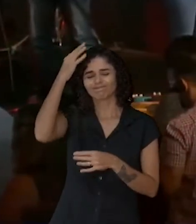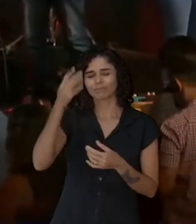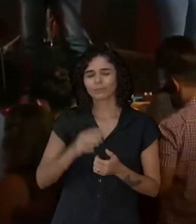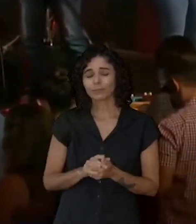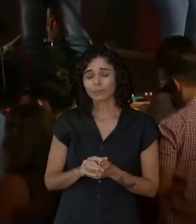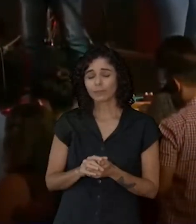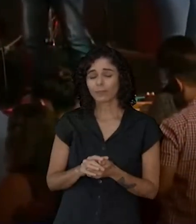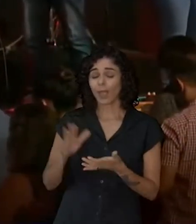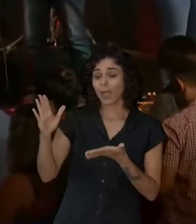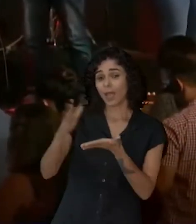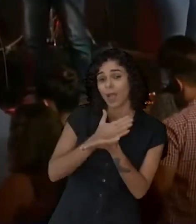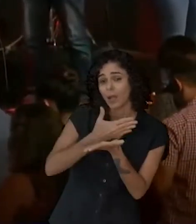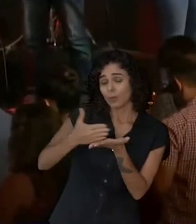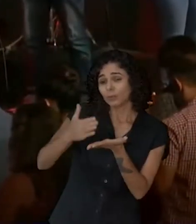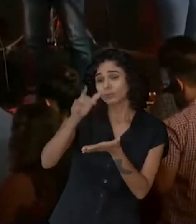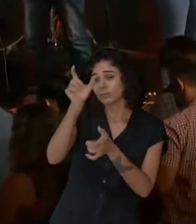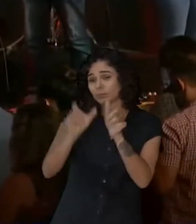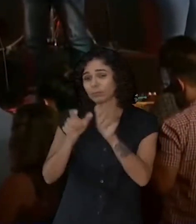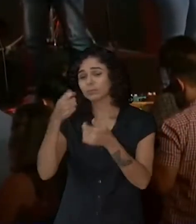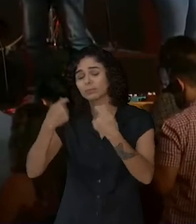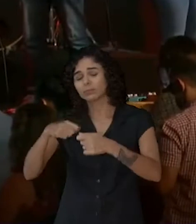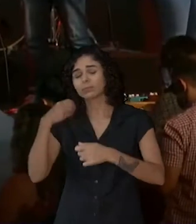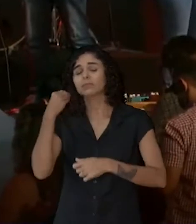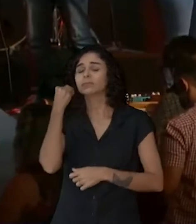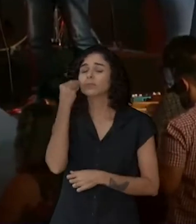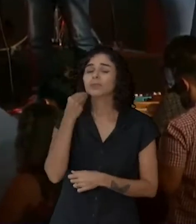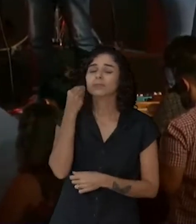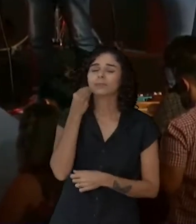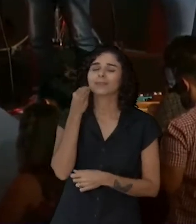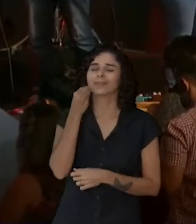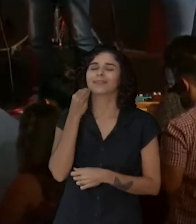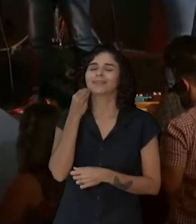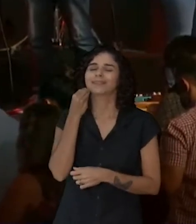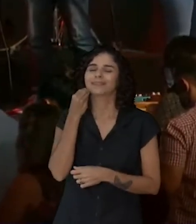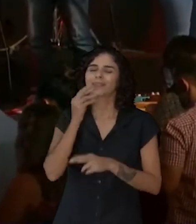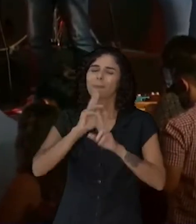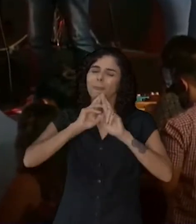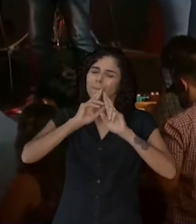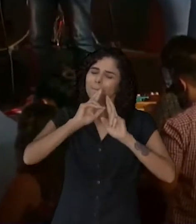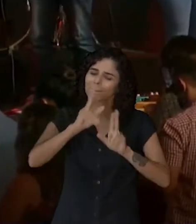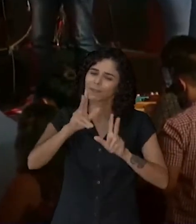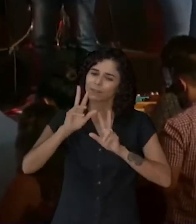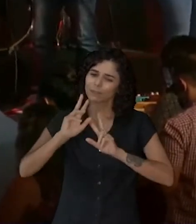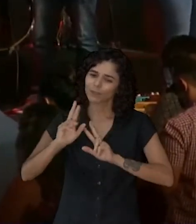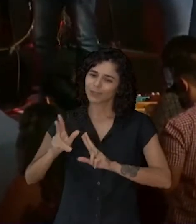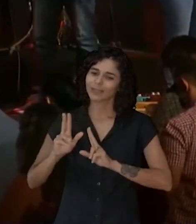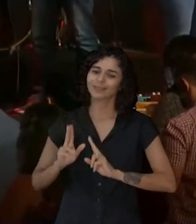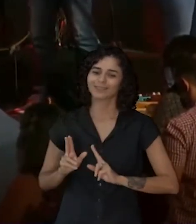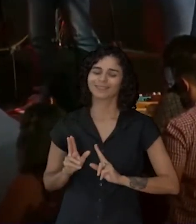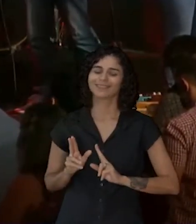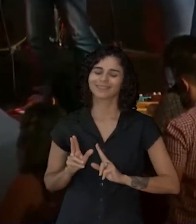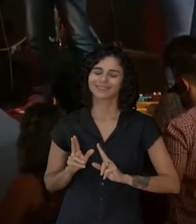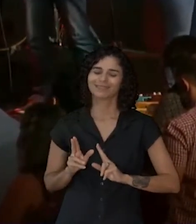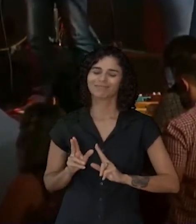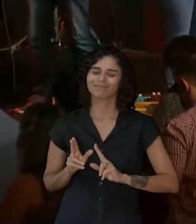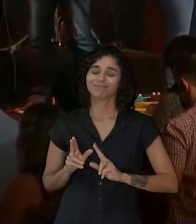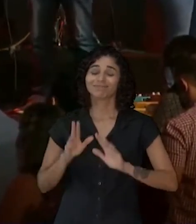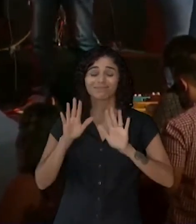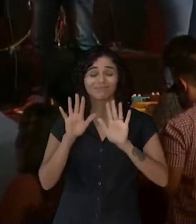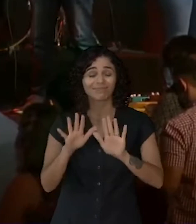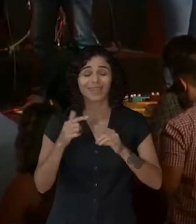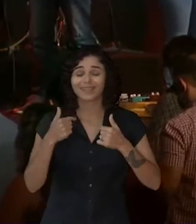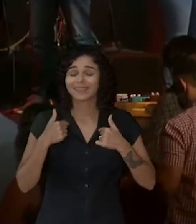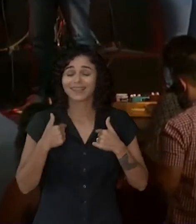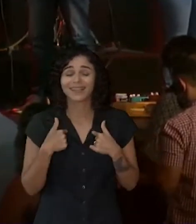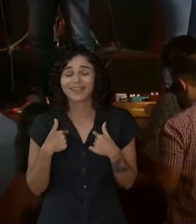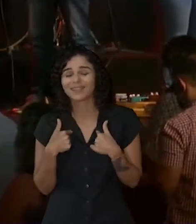Alguns precisam de experiências bem diferentes daquelas que eu estou mencionando. Mas eu não